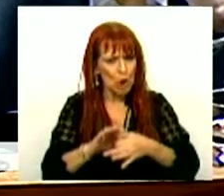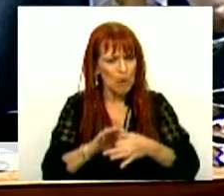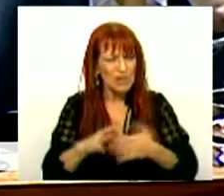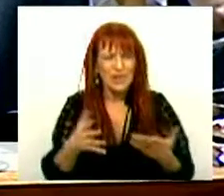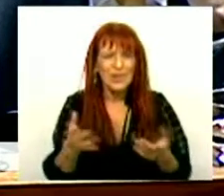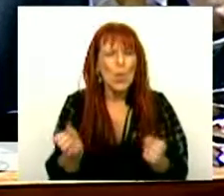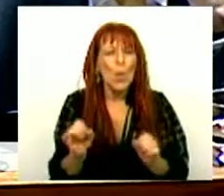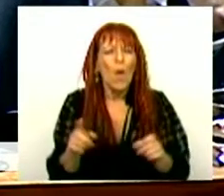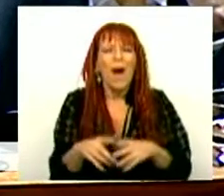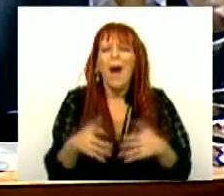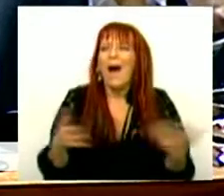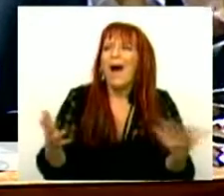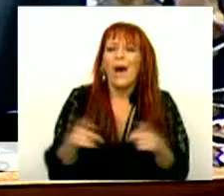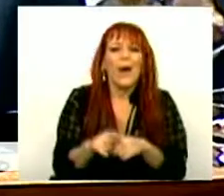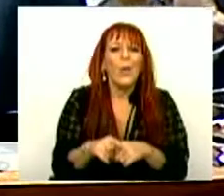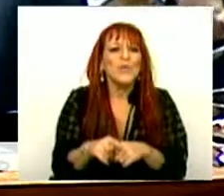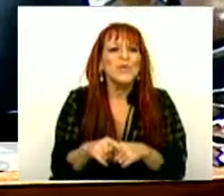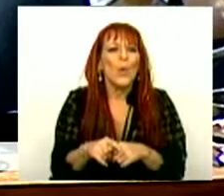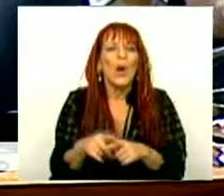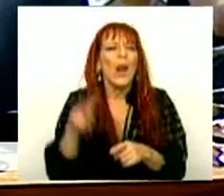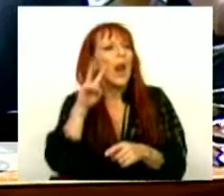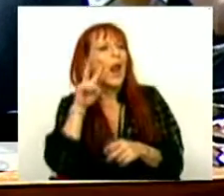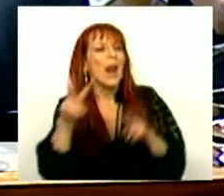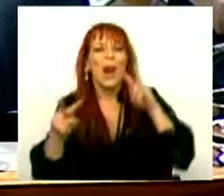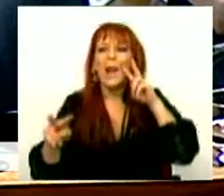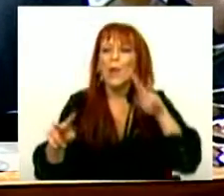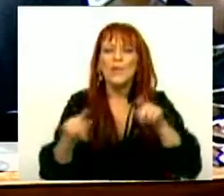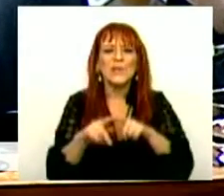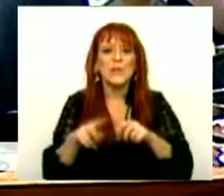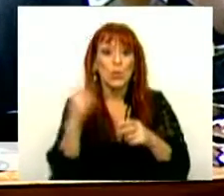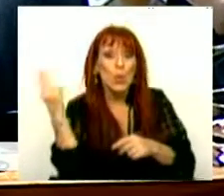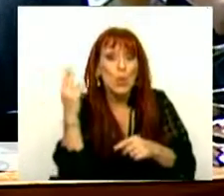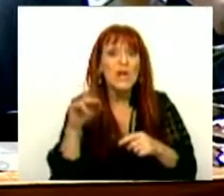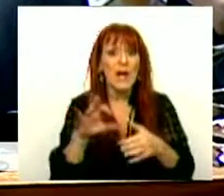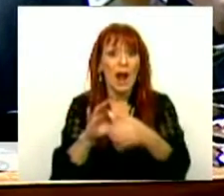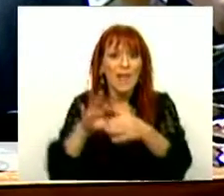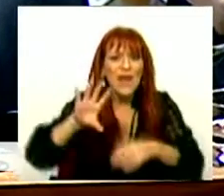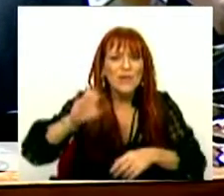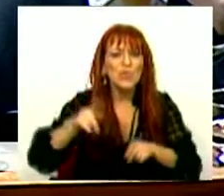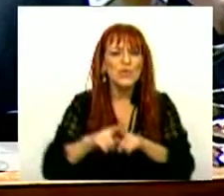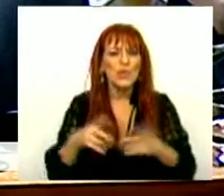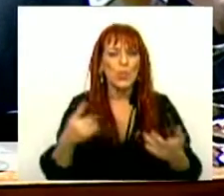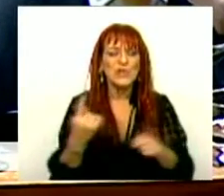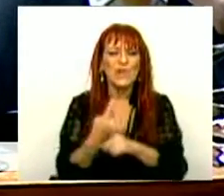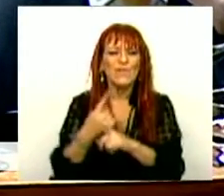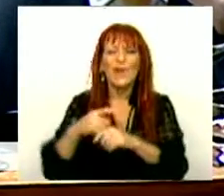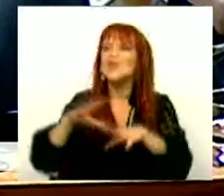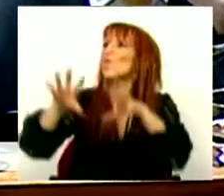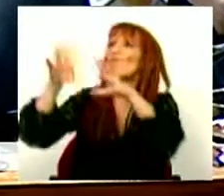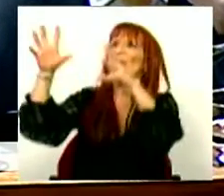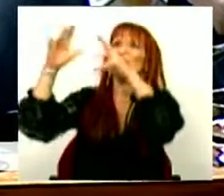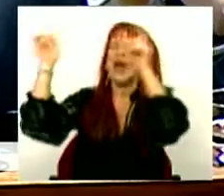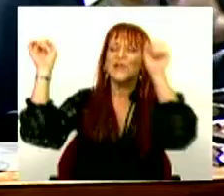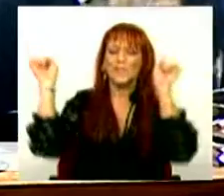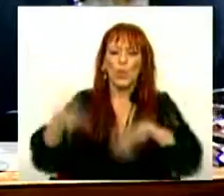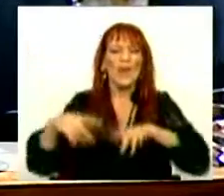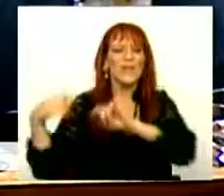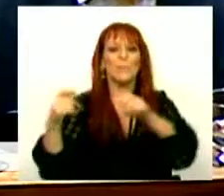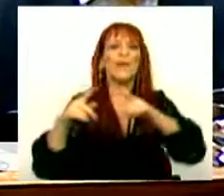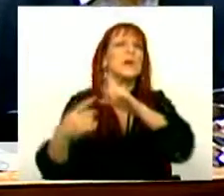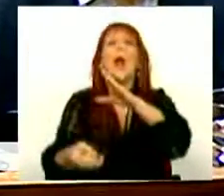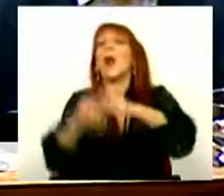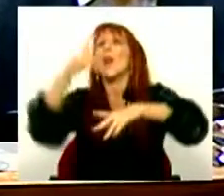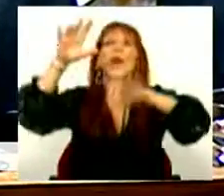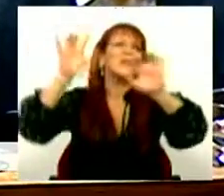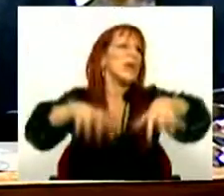onde não seja um fator de divisão, mas de unidade nacional, onde vários dos fantasmas que costumam poluir este debate, como a criação